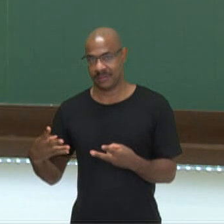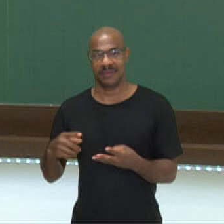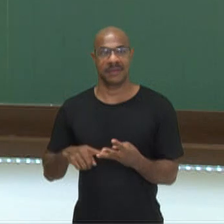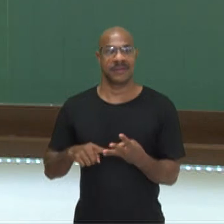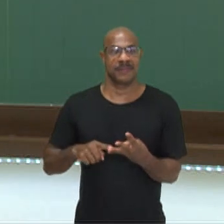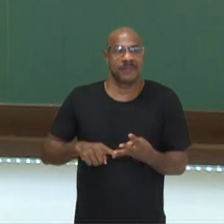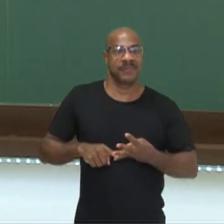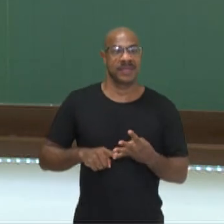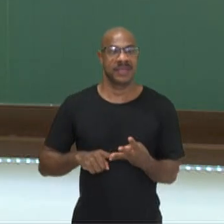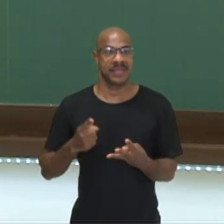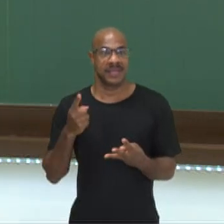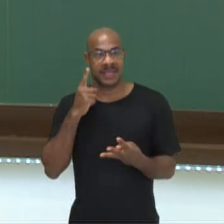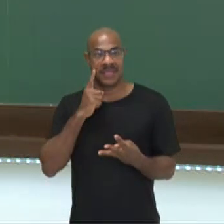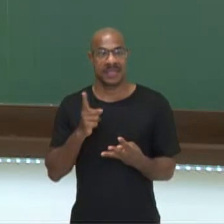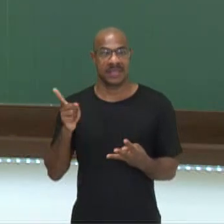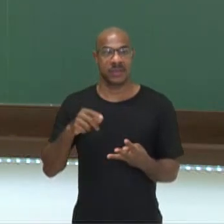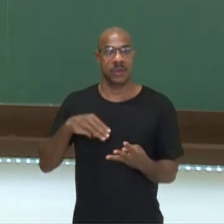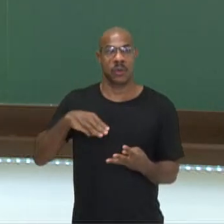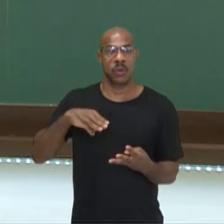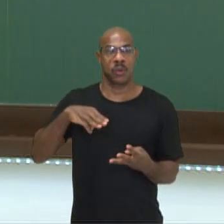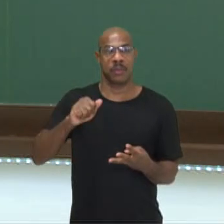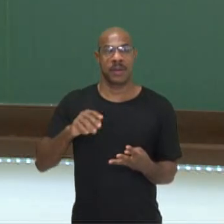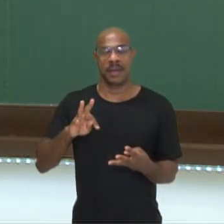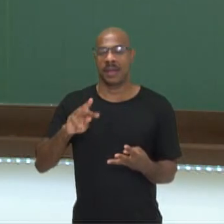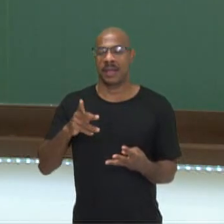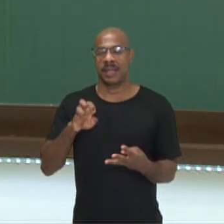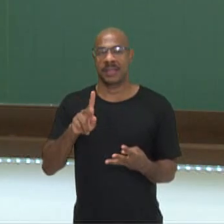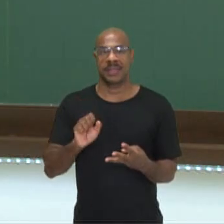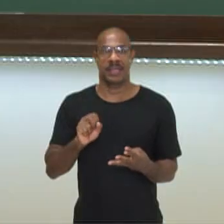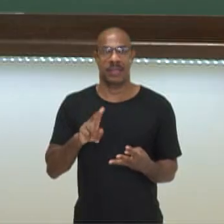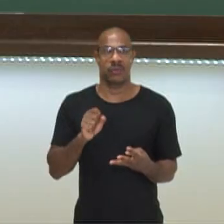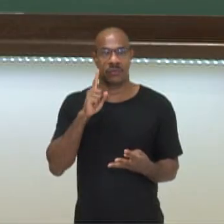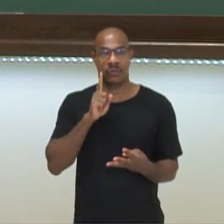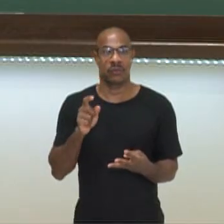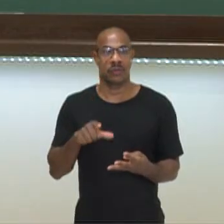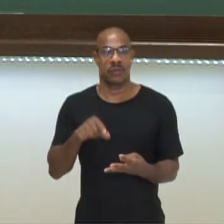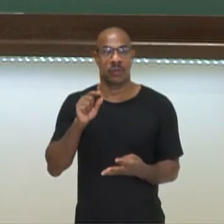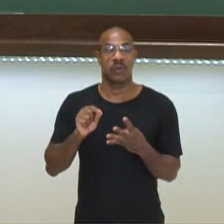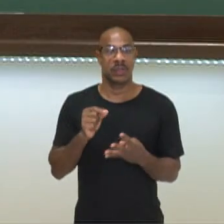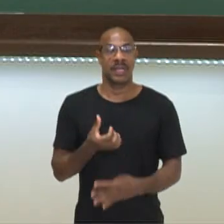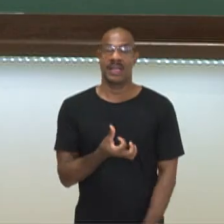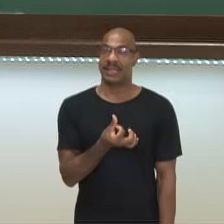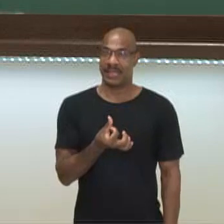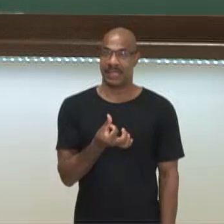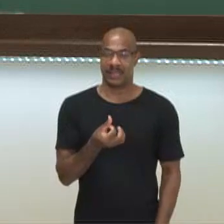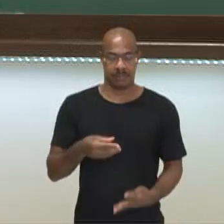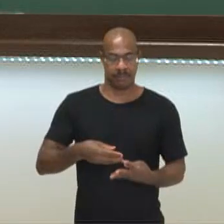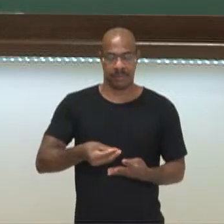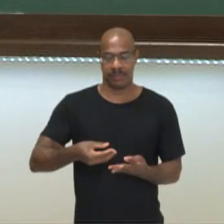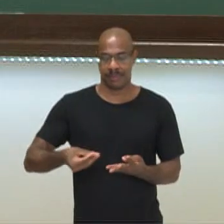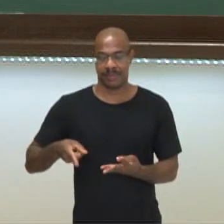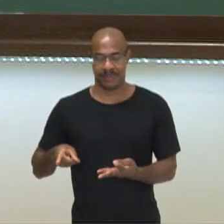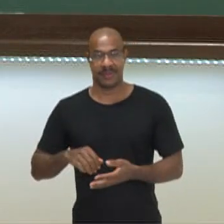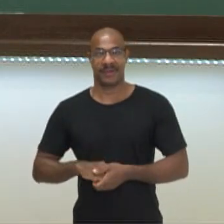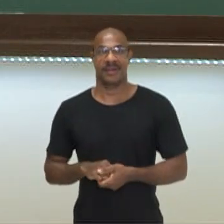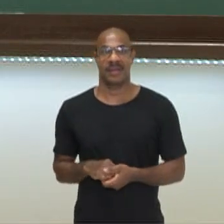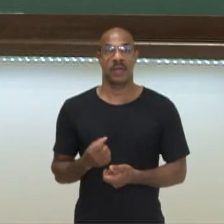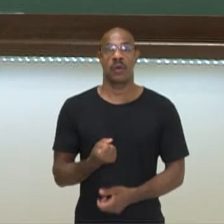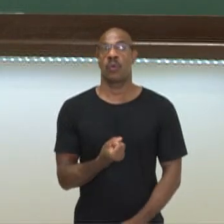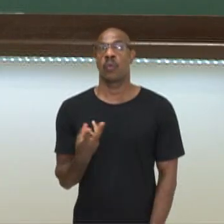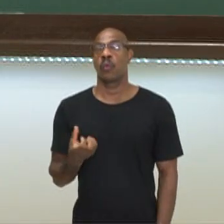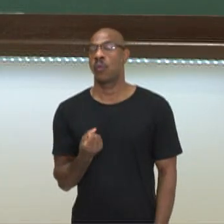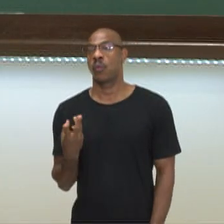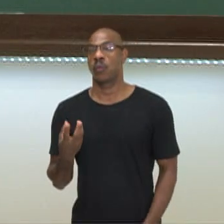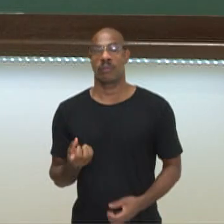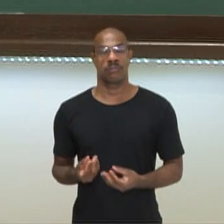outra figurinha. Se eu tirar as figurinhas que eu já dei, da quantidade de figurinhas que eu levei para poder, da minha